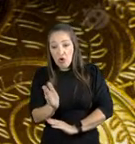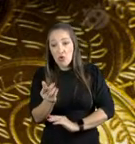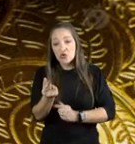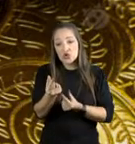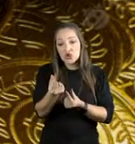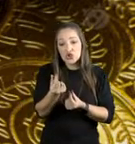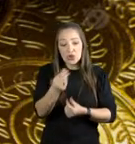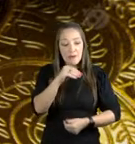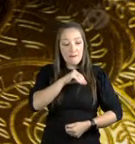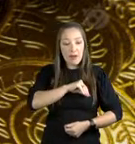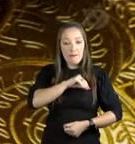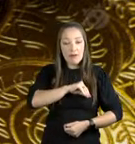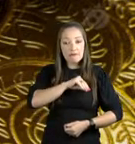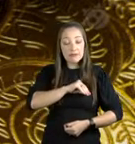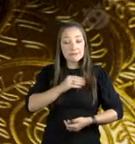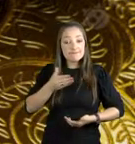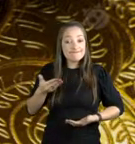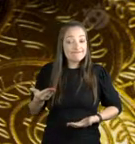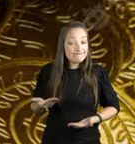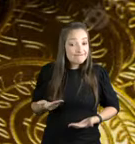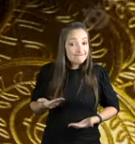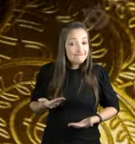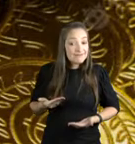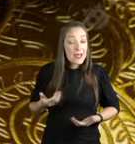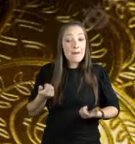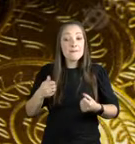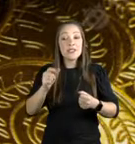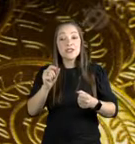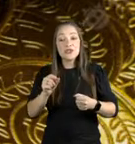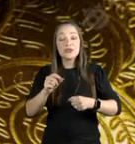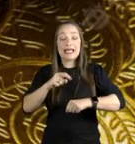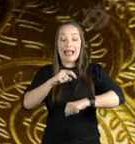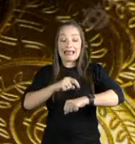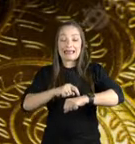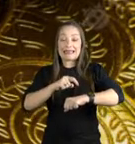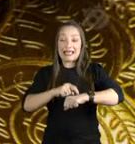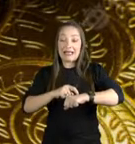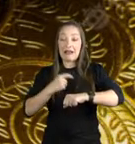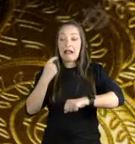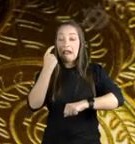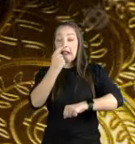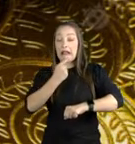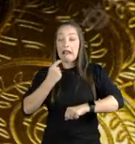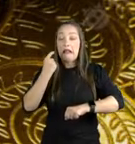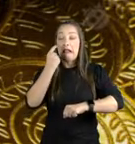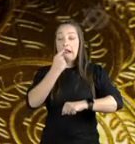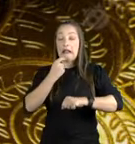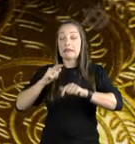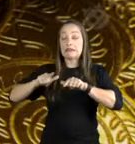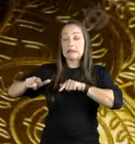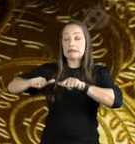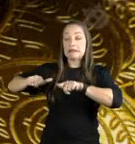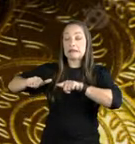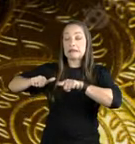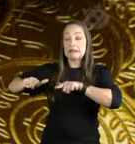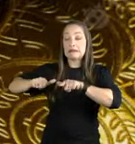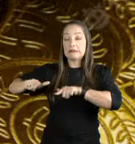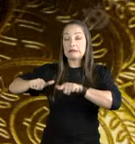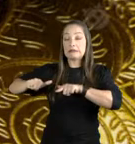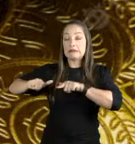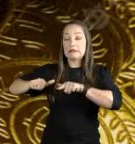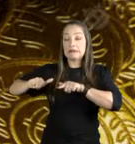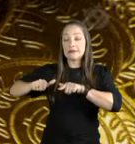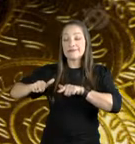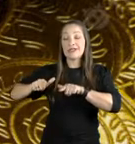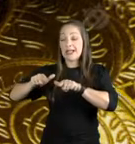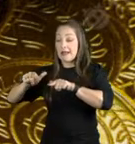remuneração suficiente, você vai ter que despender tempo trabalhando. Você vai ter que trabalhar mais para conquistar mais,